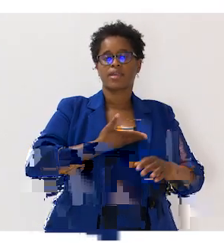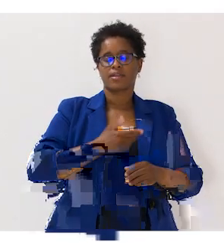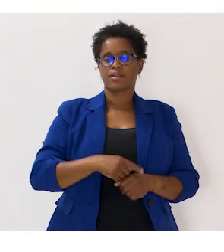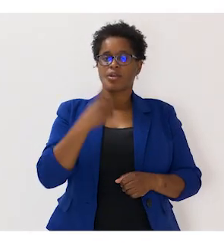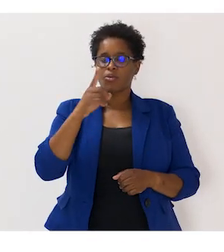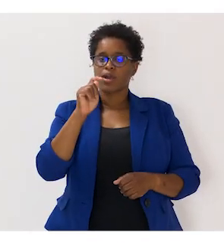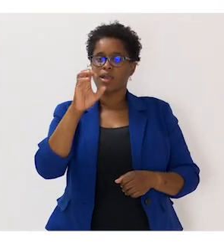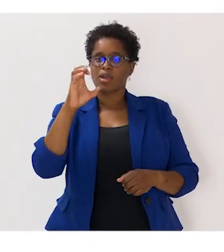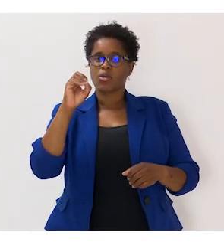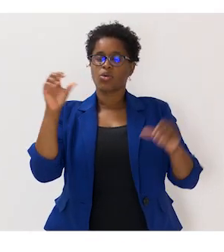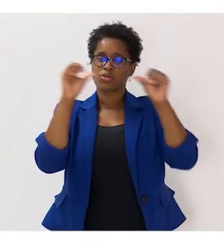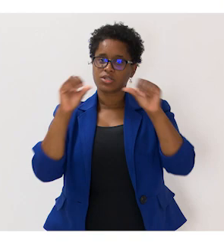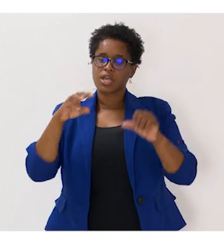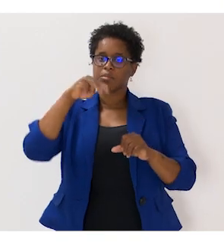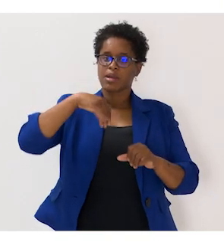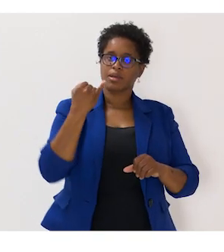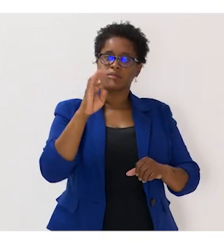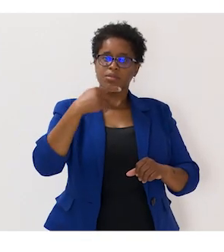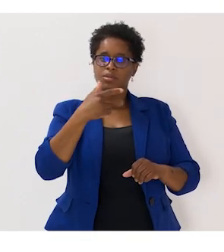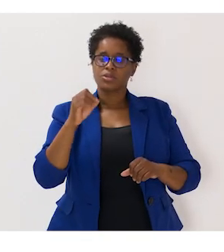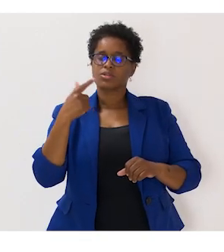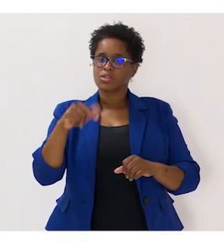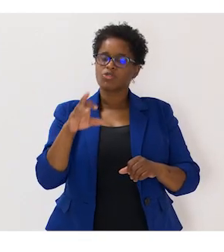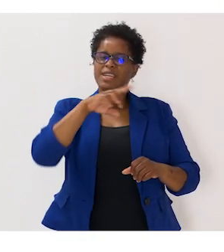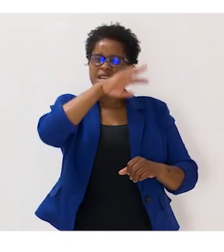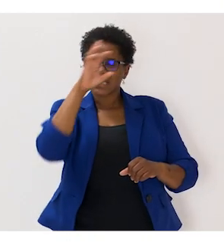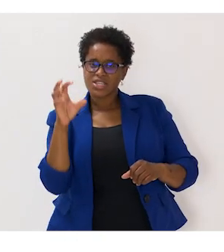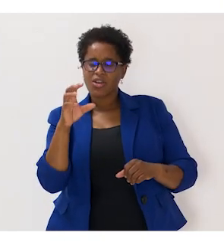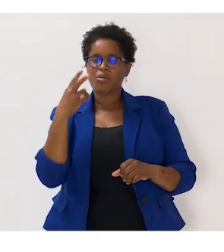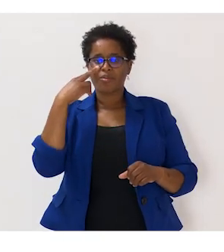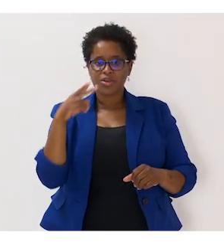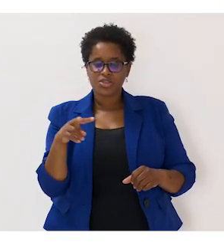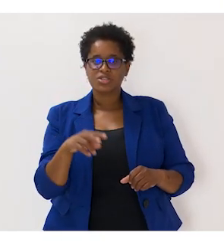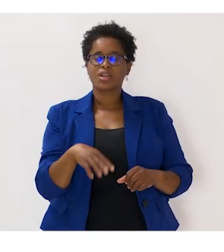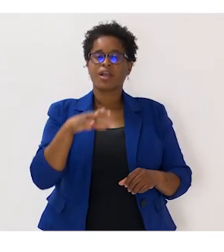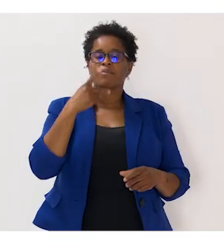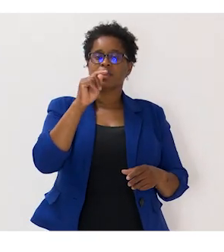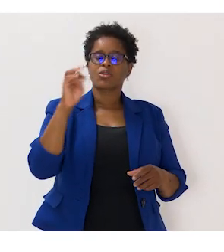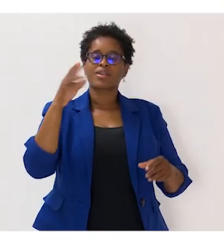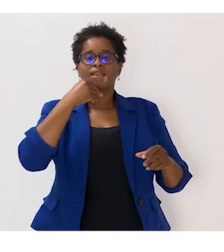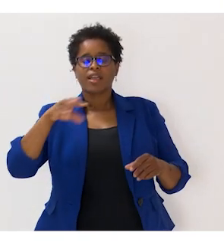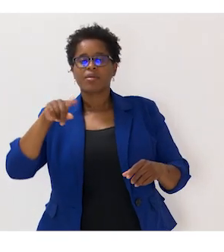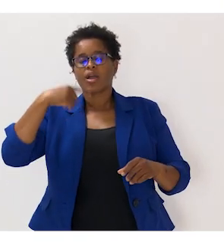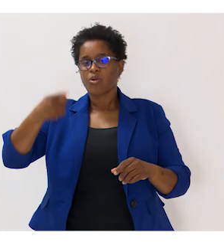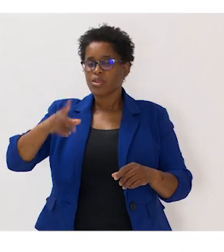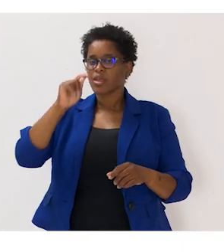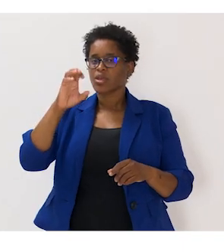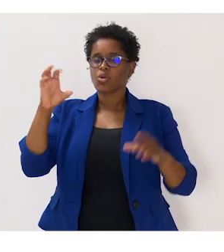um ecossistema misto, onde nós temos uma região mostrando um ecossistema terrestre e a outra